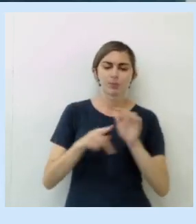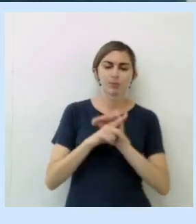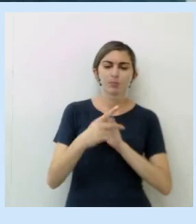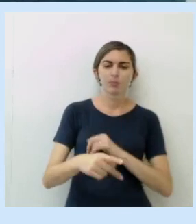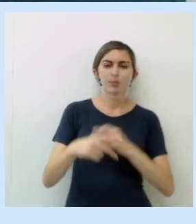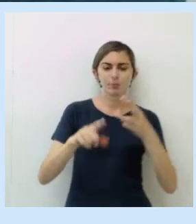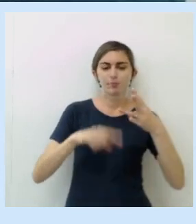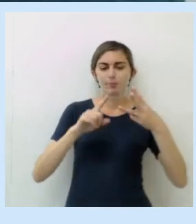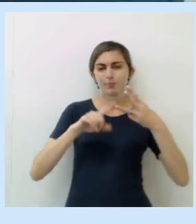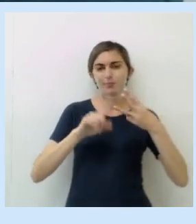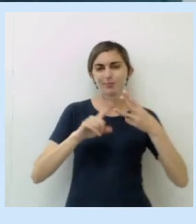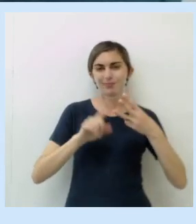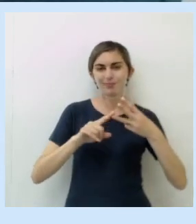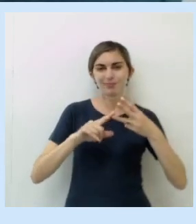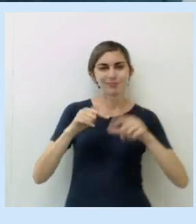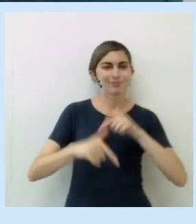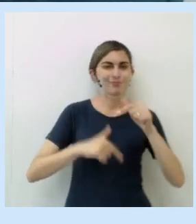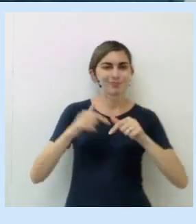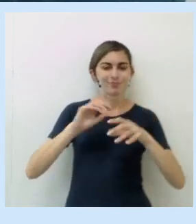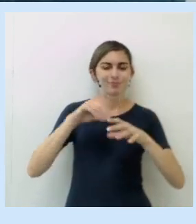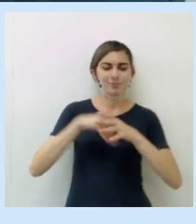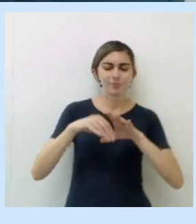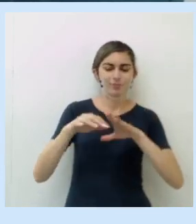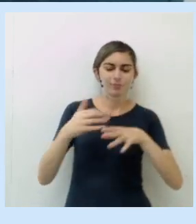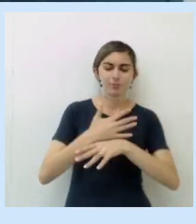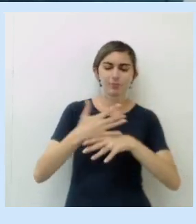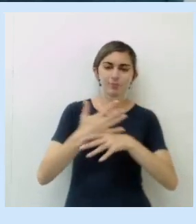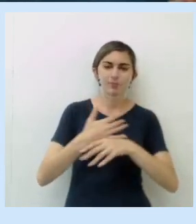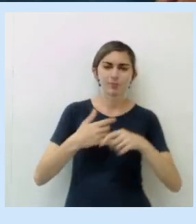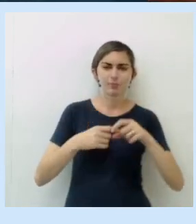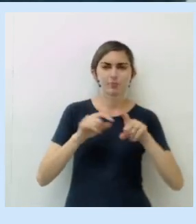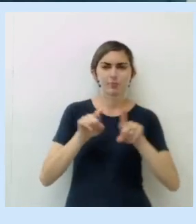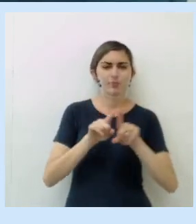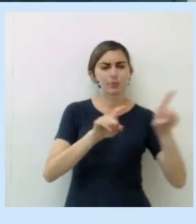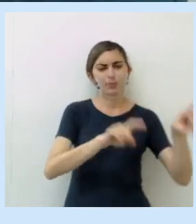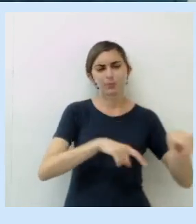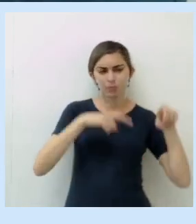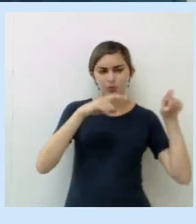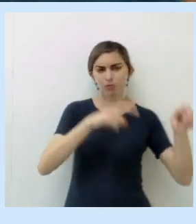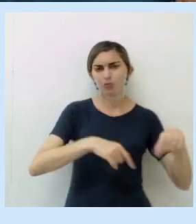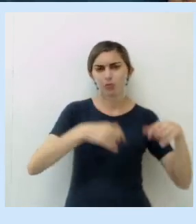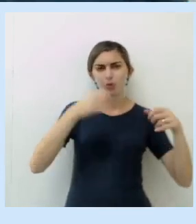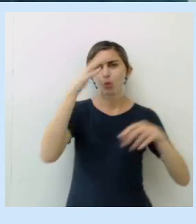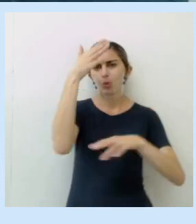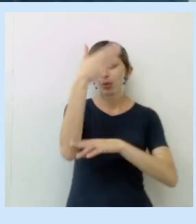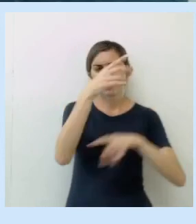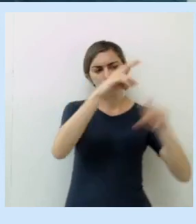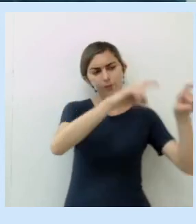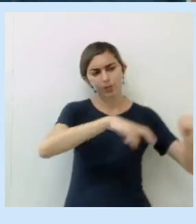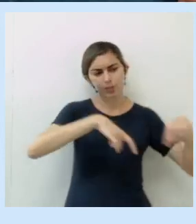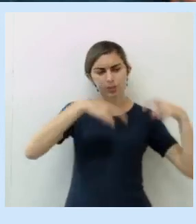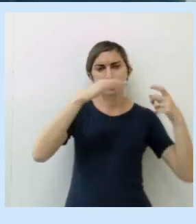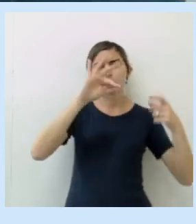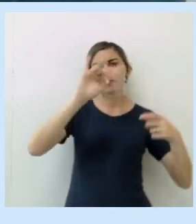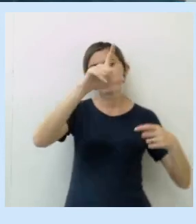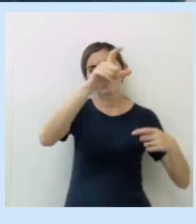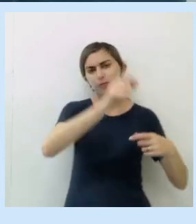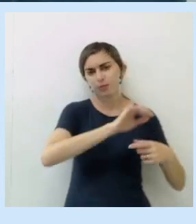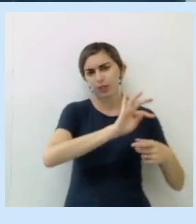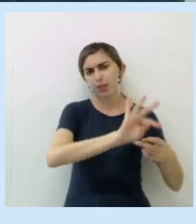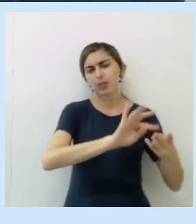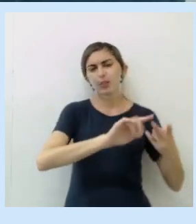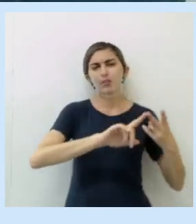do setor terciário dentro do espaço rural. Os hotéis fazendas, fletes rurais, pesca e